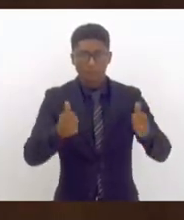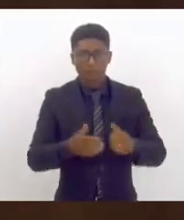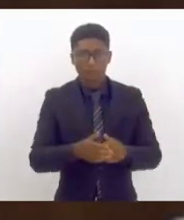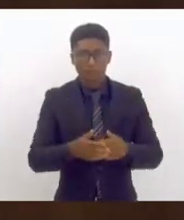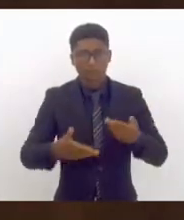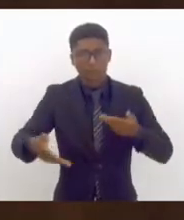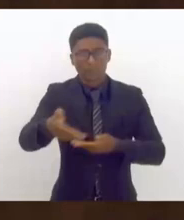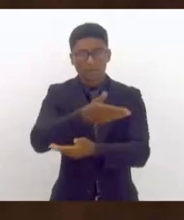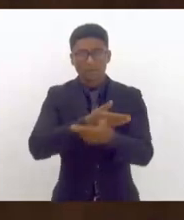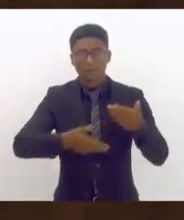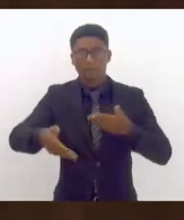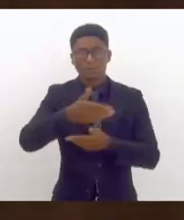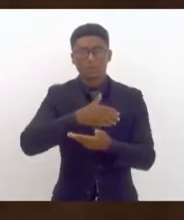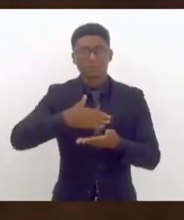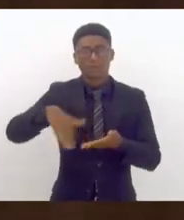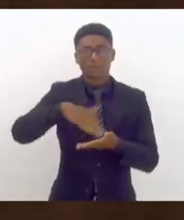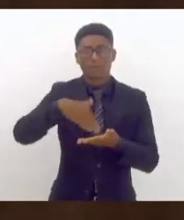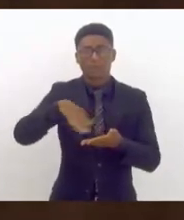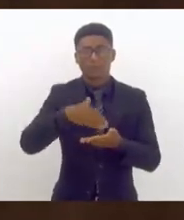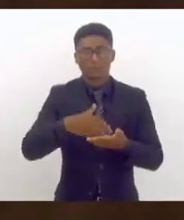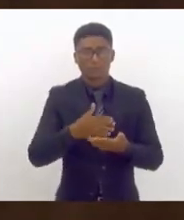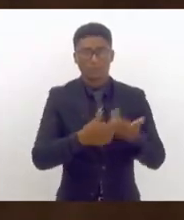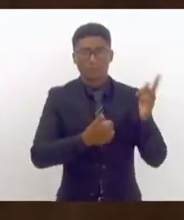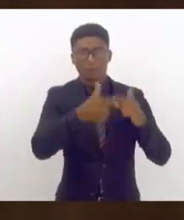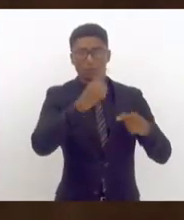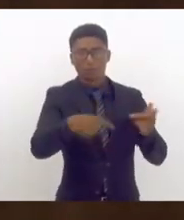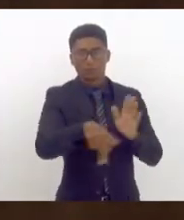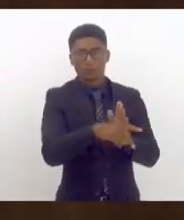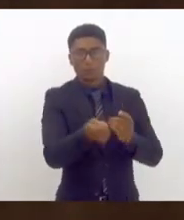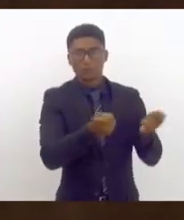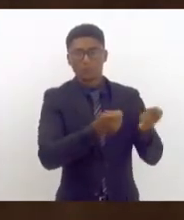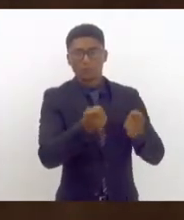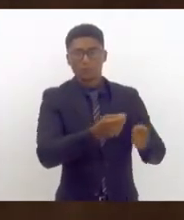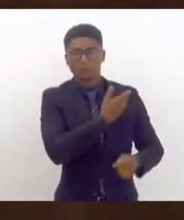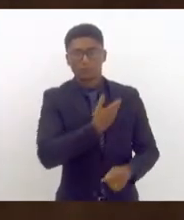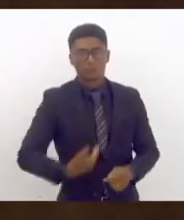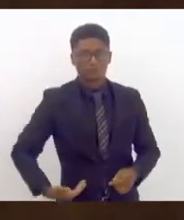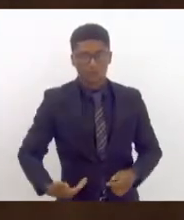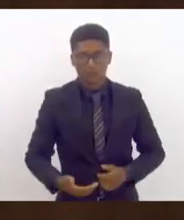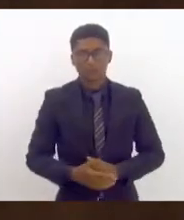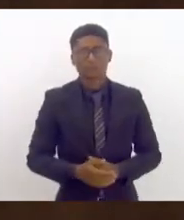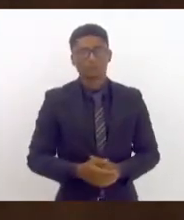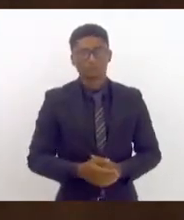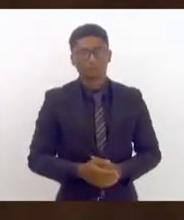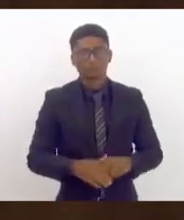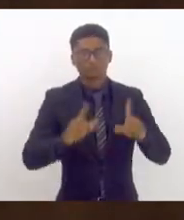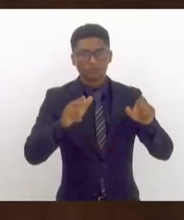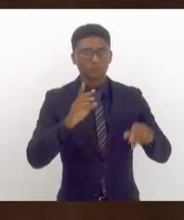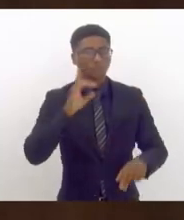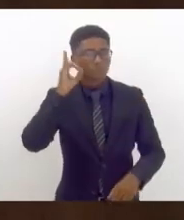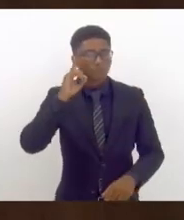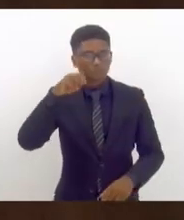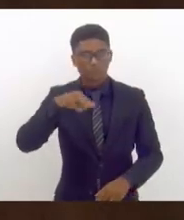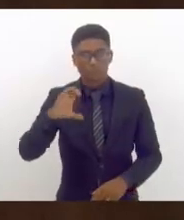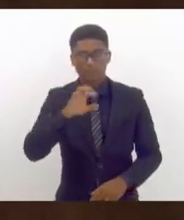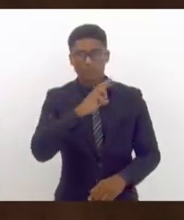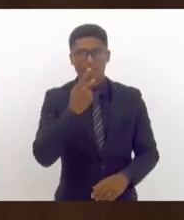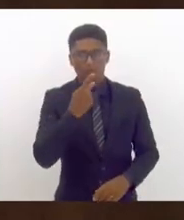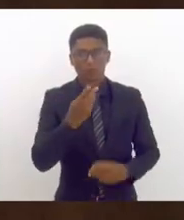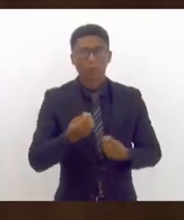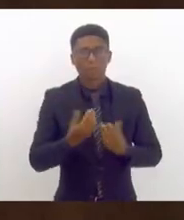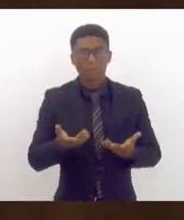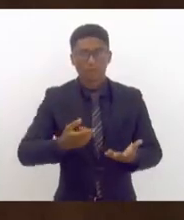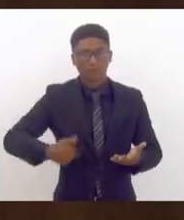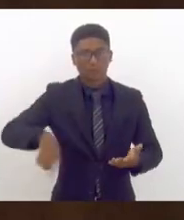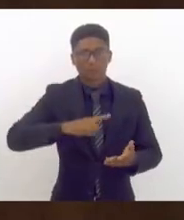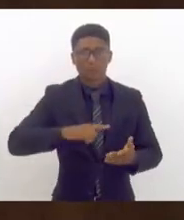delas com outras secretarias da administração pública, bem aqui na esteira do que coloca o deputado Mink, para que nós possamos enfrentar